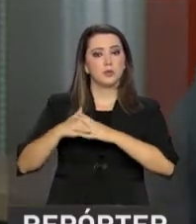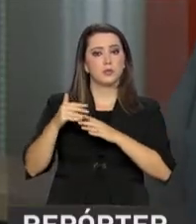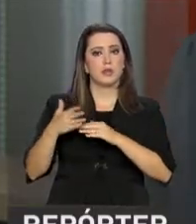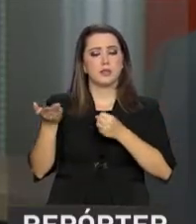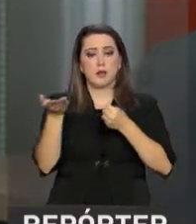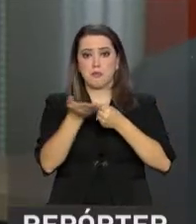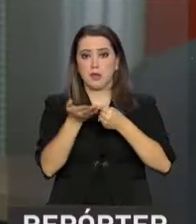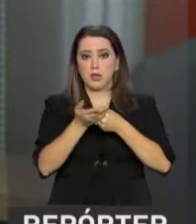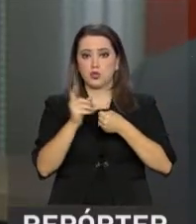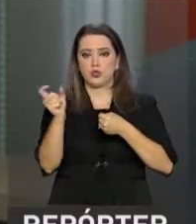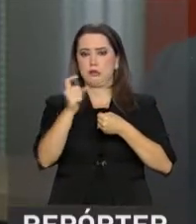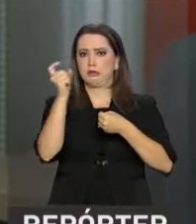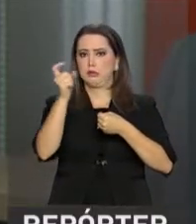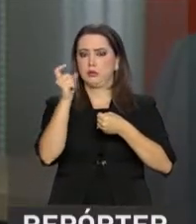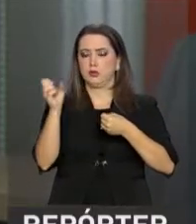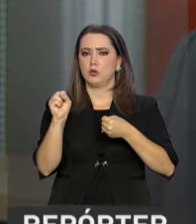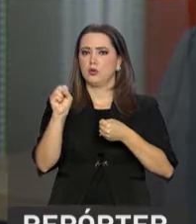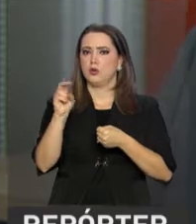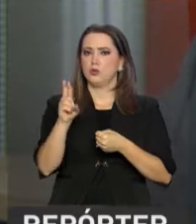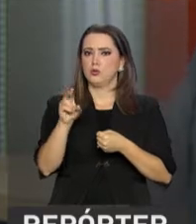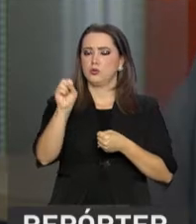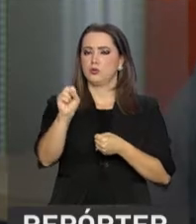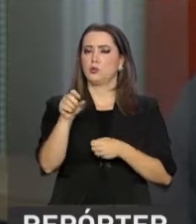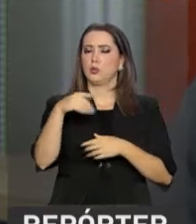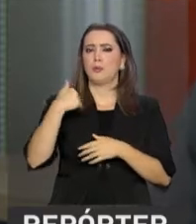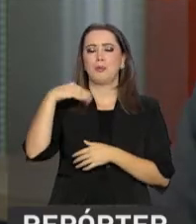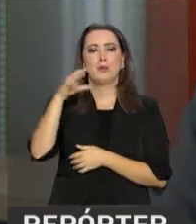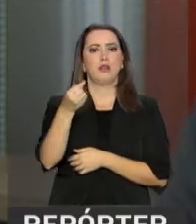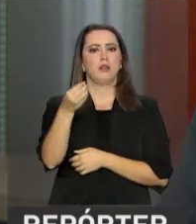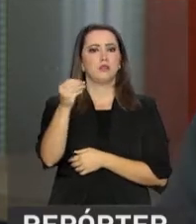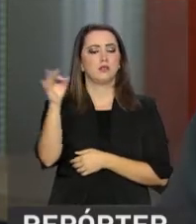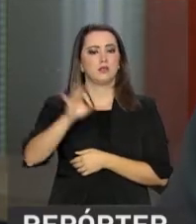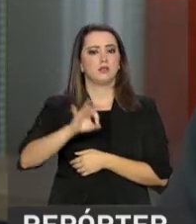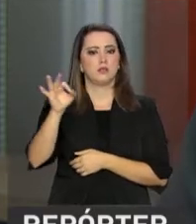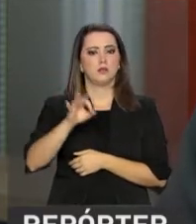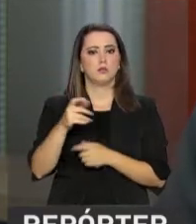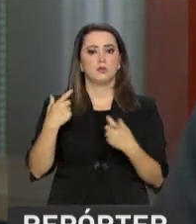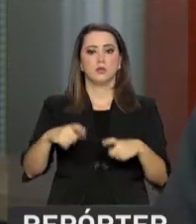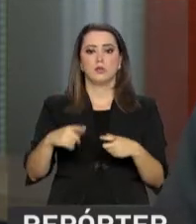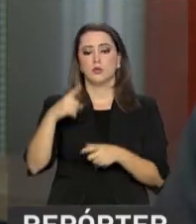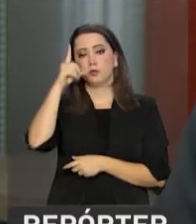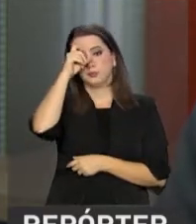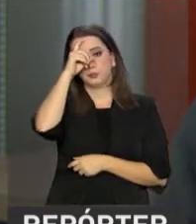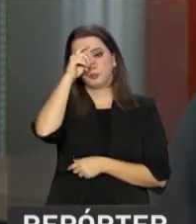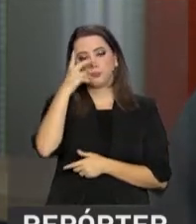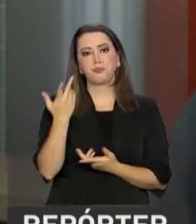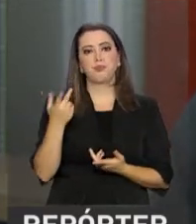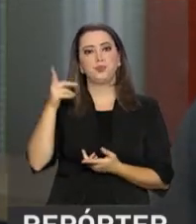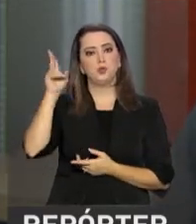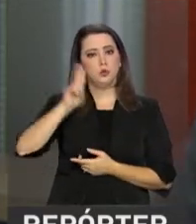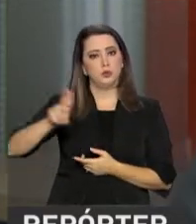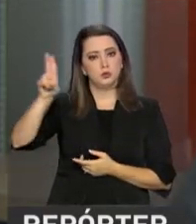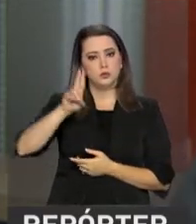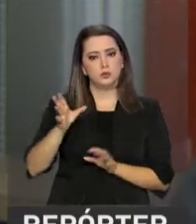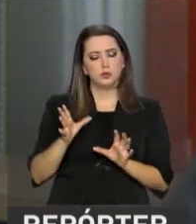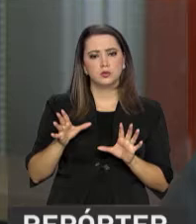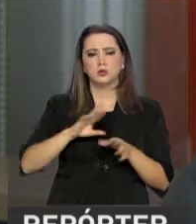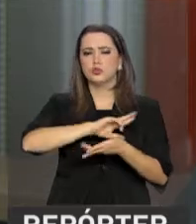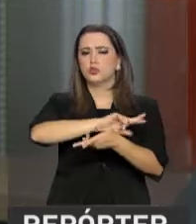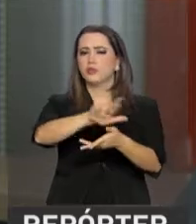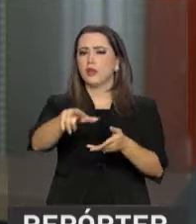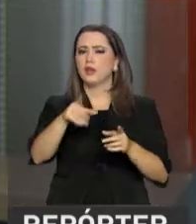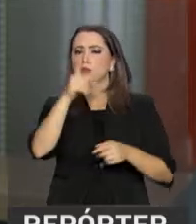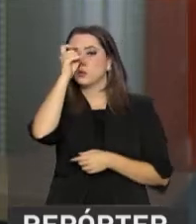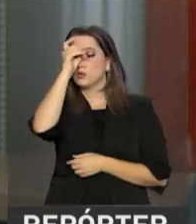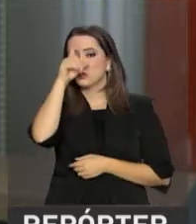complexidade da gestão do sus está em mais de 60% lotados nos nossos hospitais é uma rede fantasma que